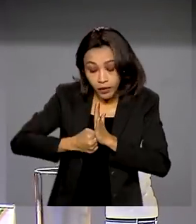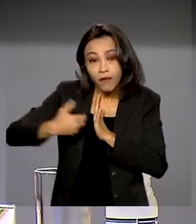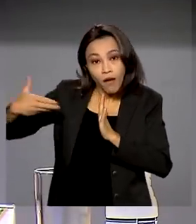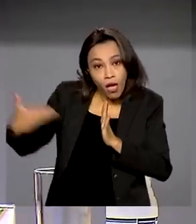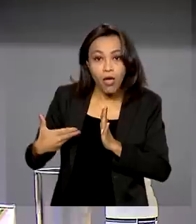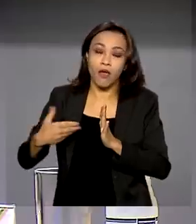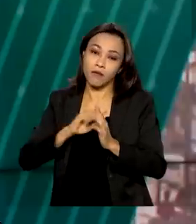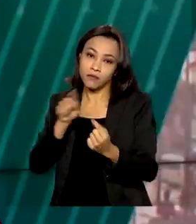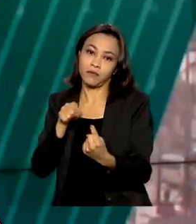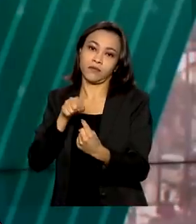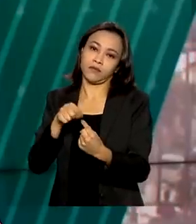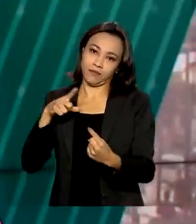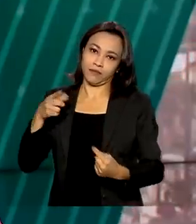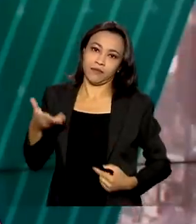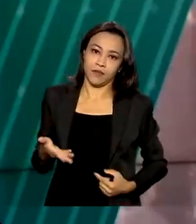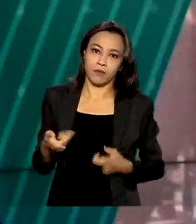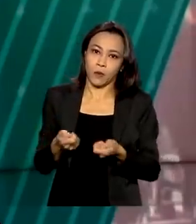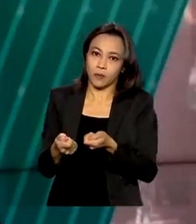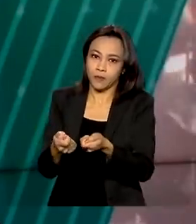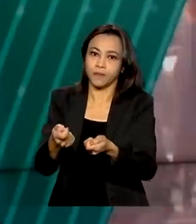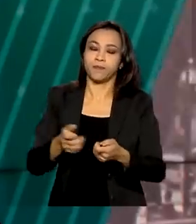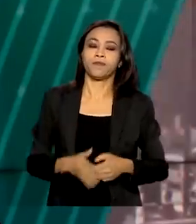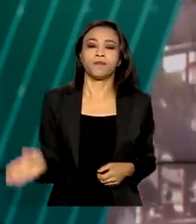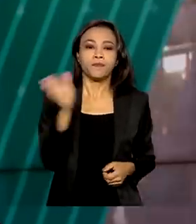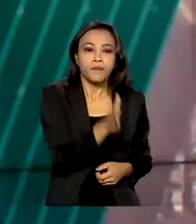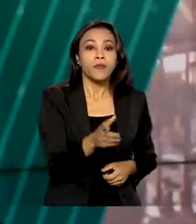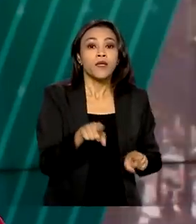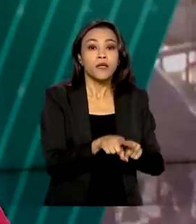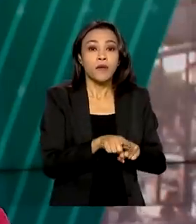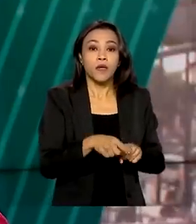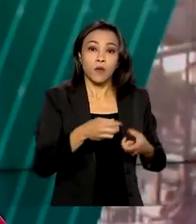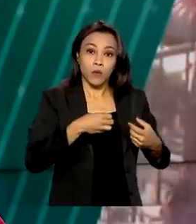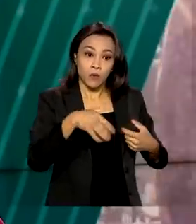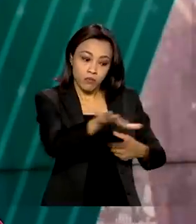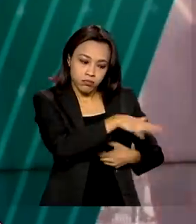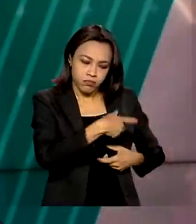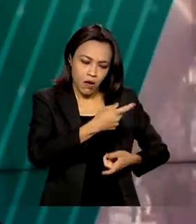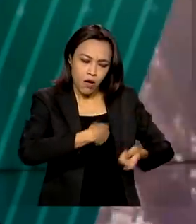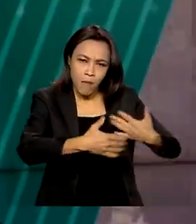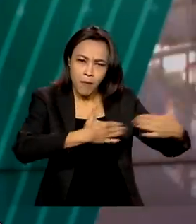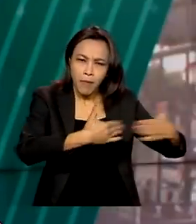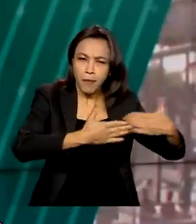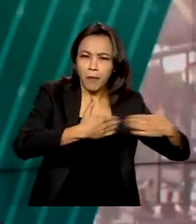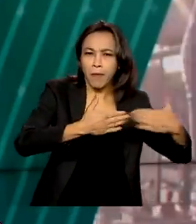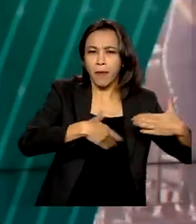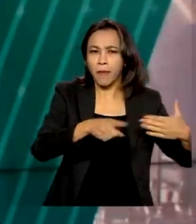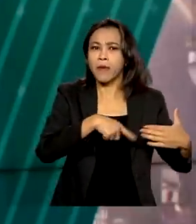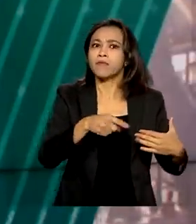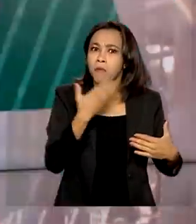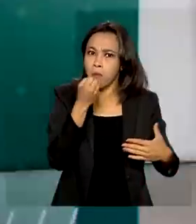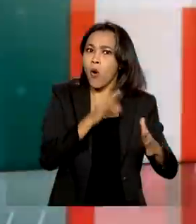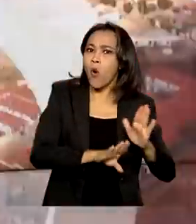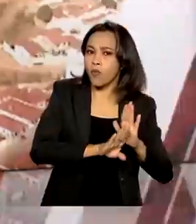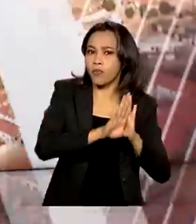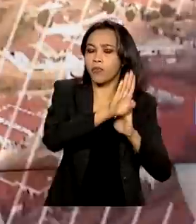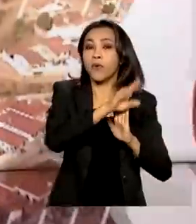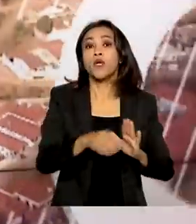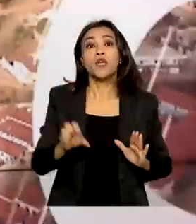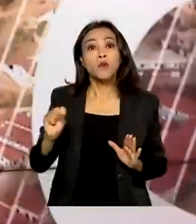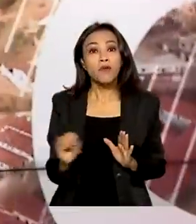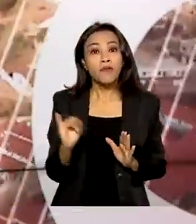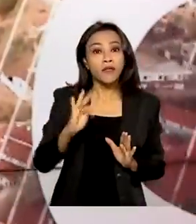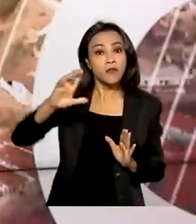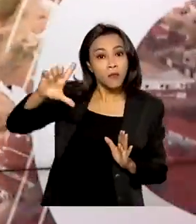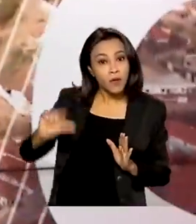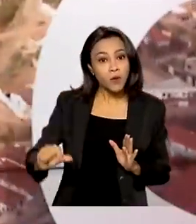para isso. E o mercado financeiro também projetou um maior crescimento da economia e uma inflação menor em